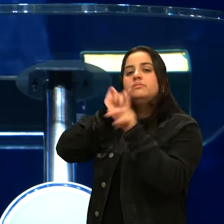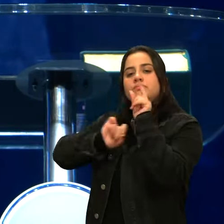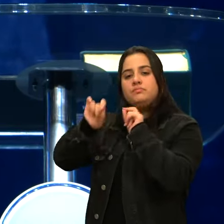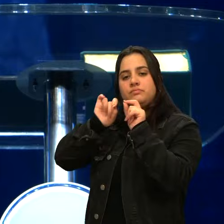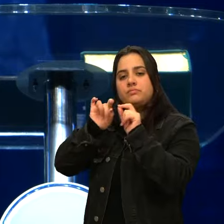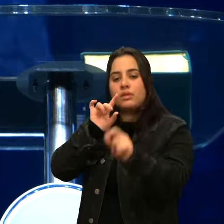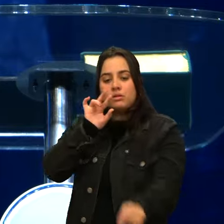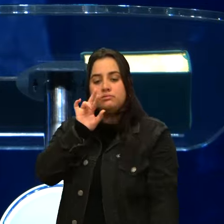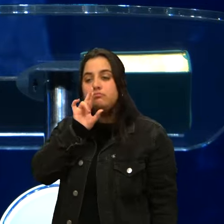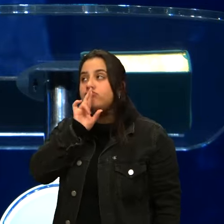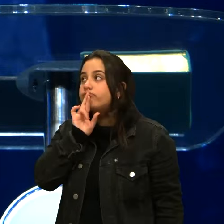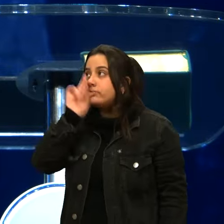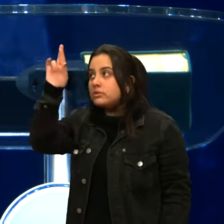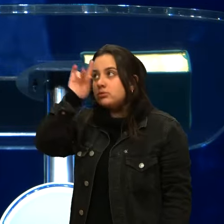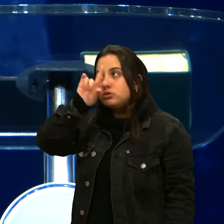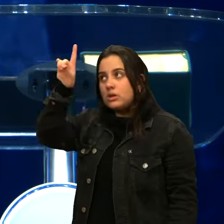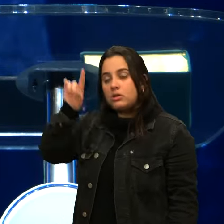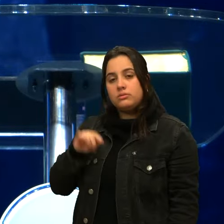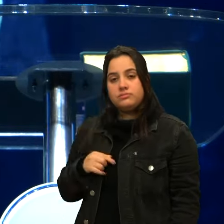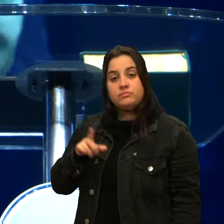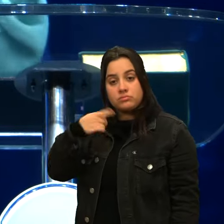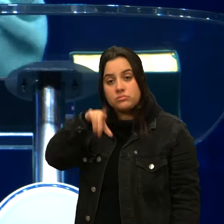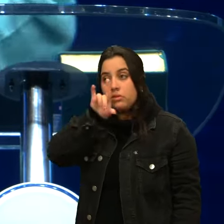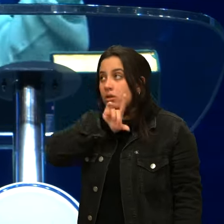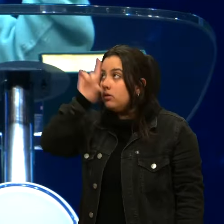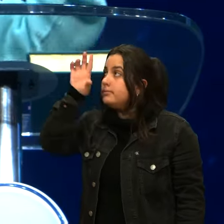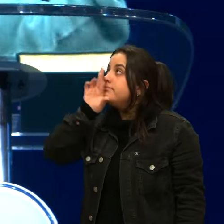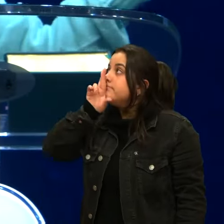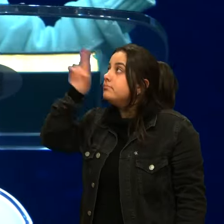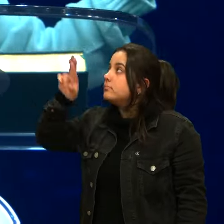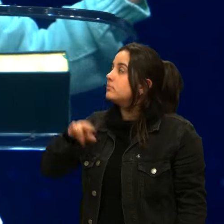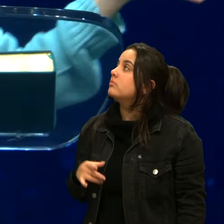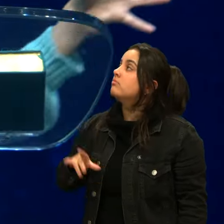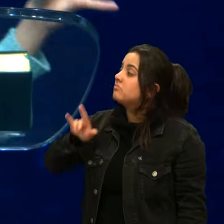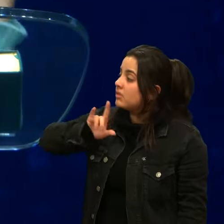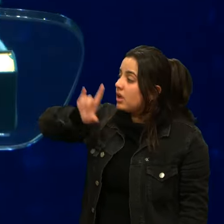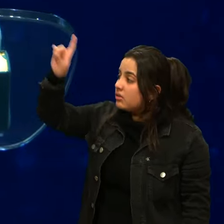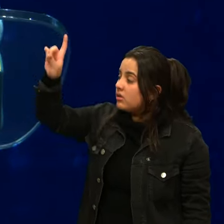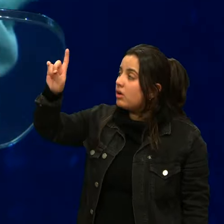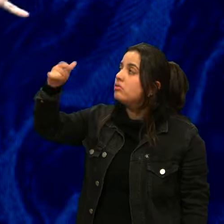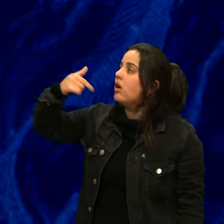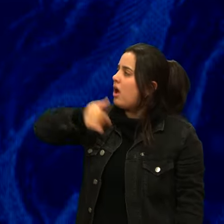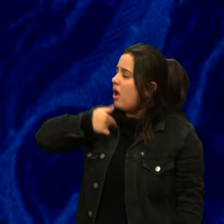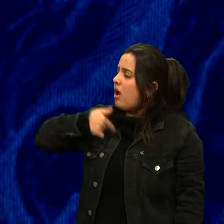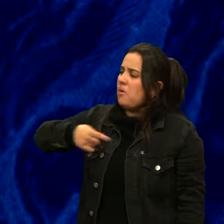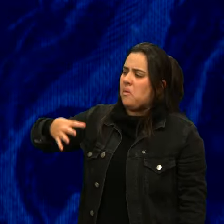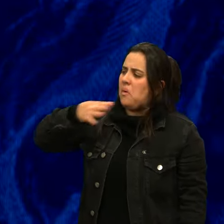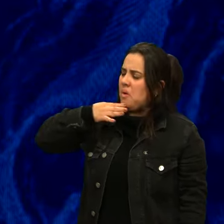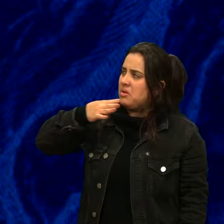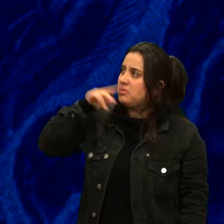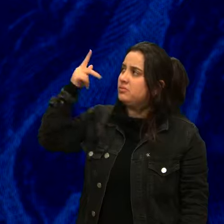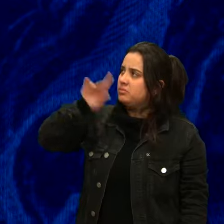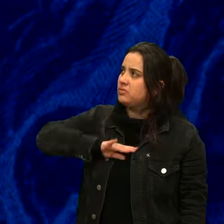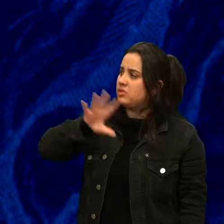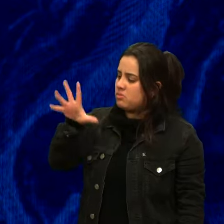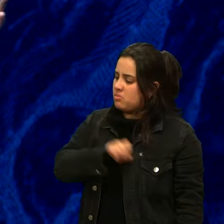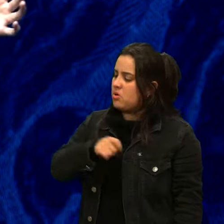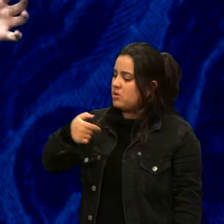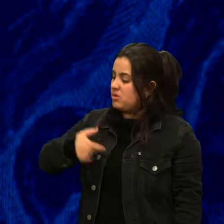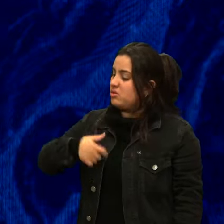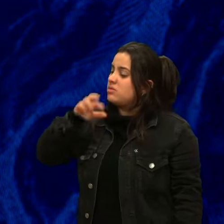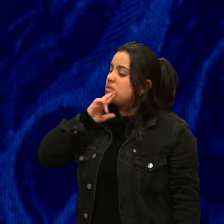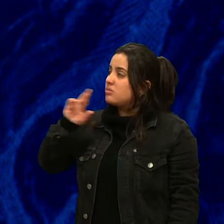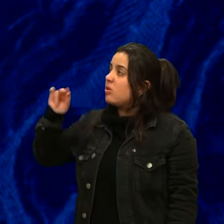resposta que você dá a Deus. É você responder a Ele e falar: Deus, eu conheço tanto o Seu amor que eu te respondo